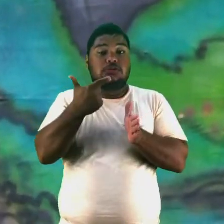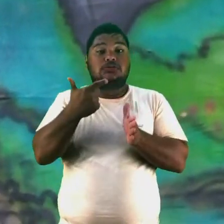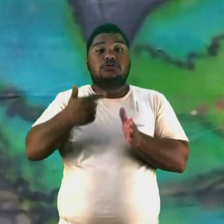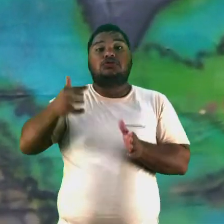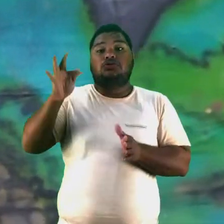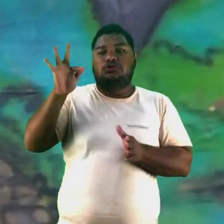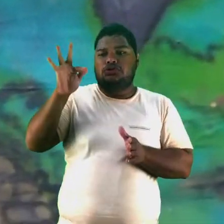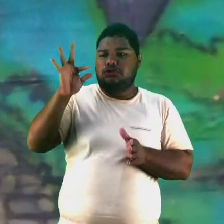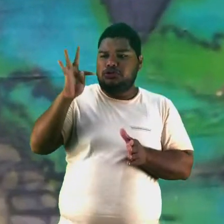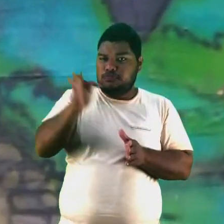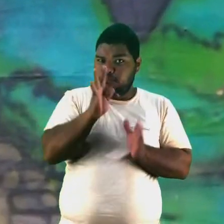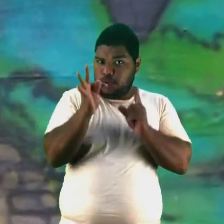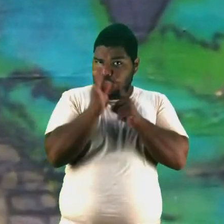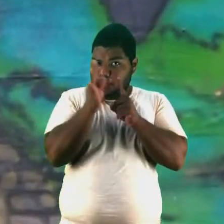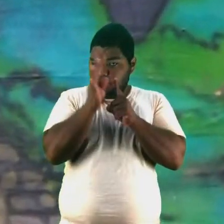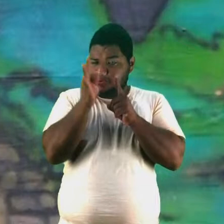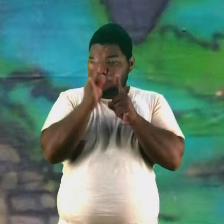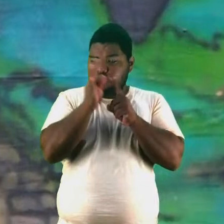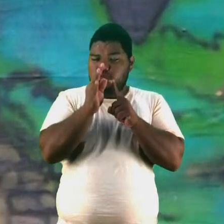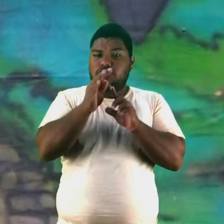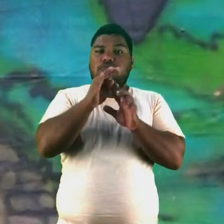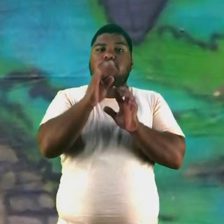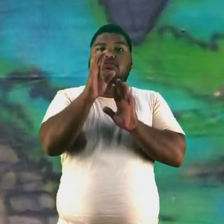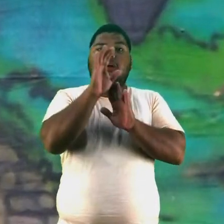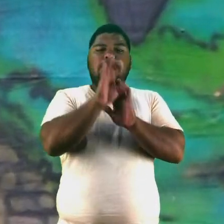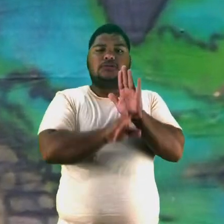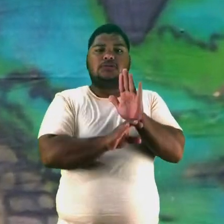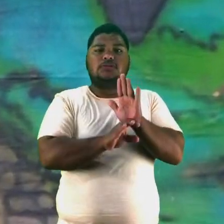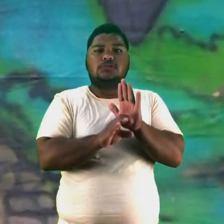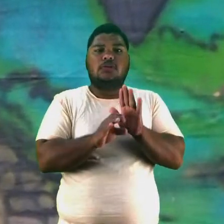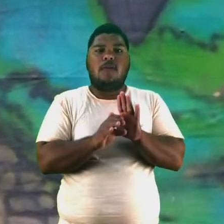versos 14 a 17.